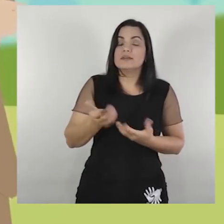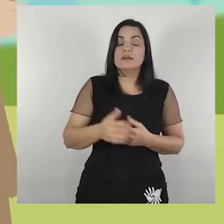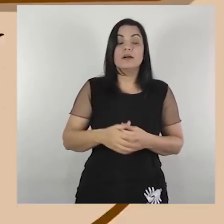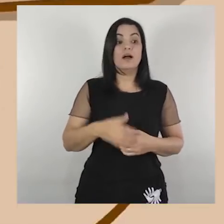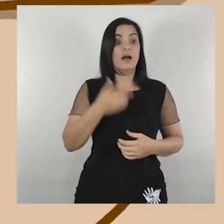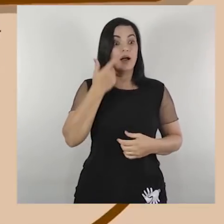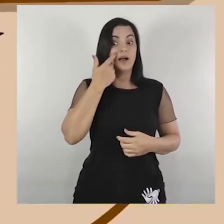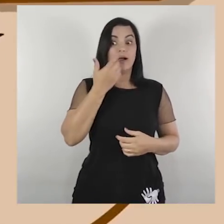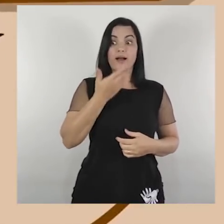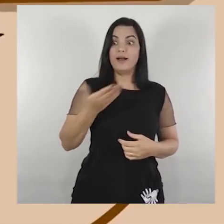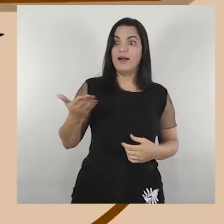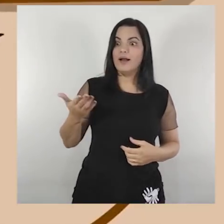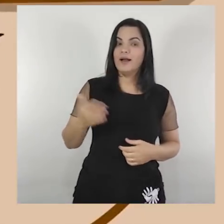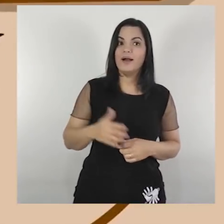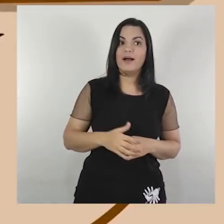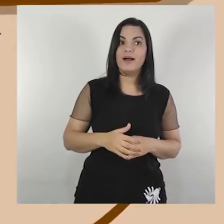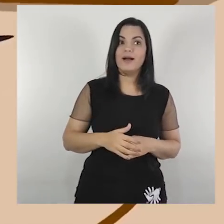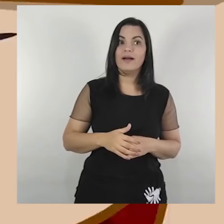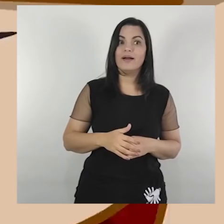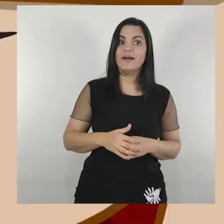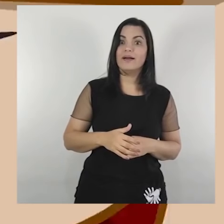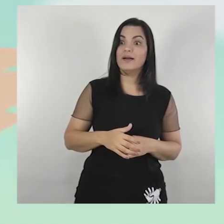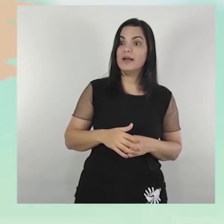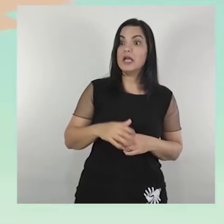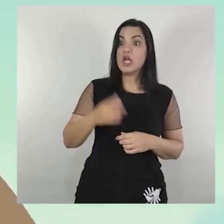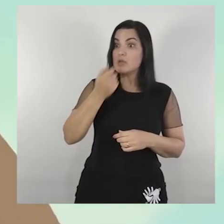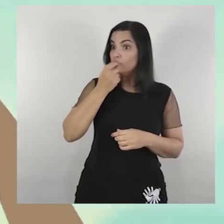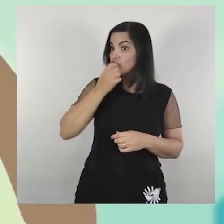Olha, não são só biscoitos.